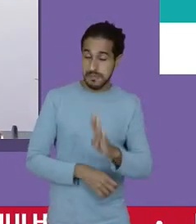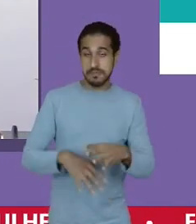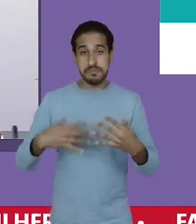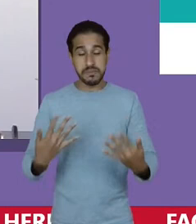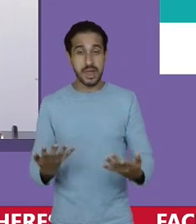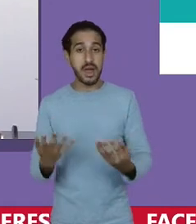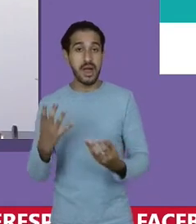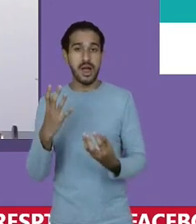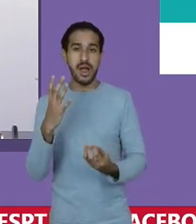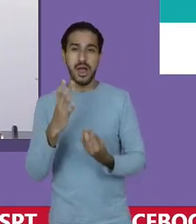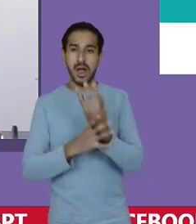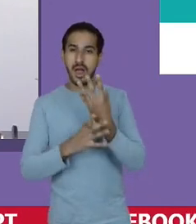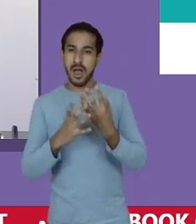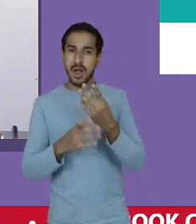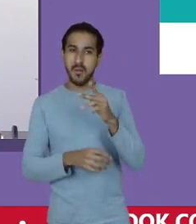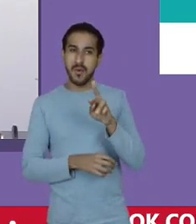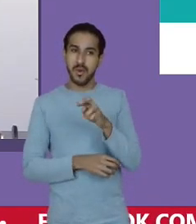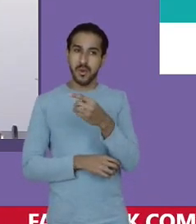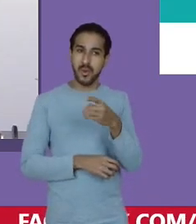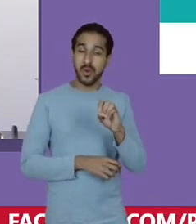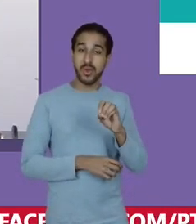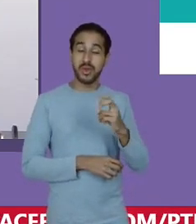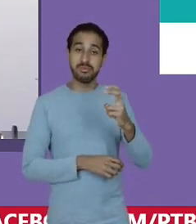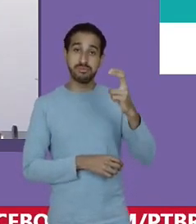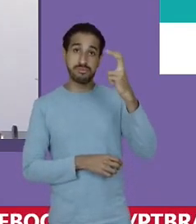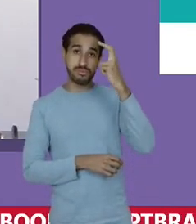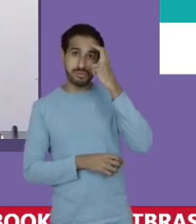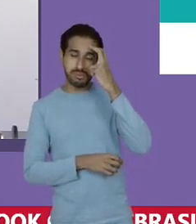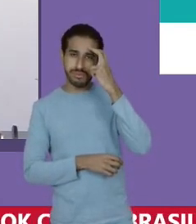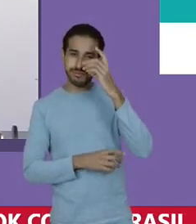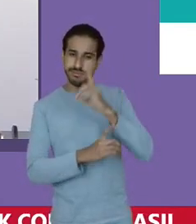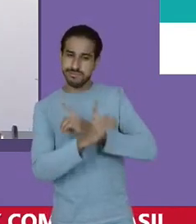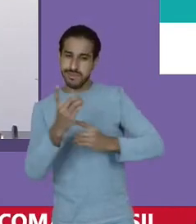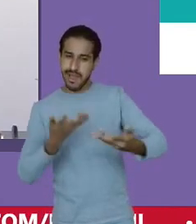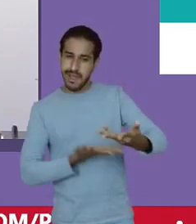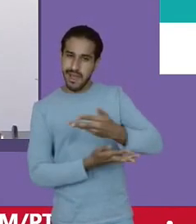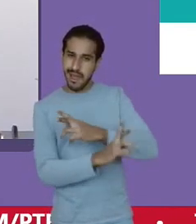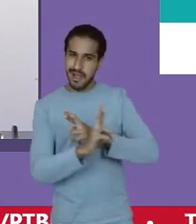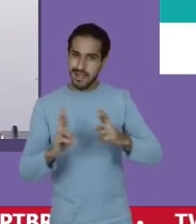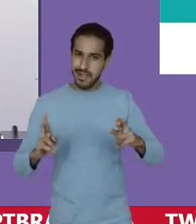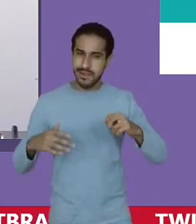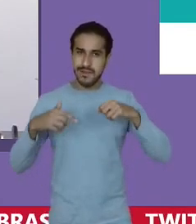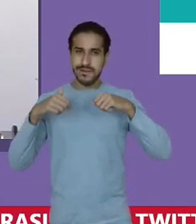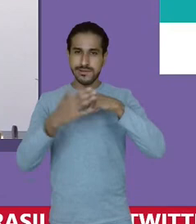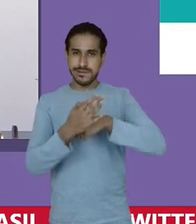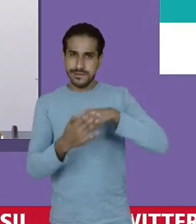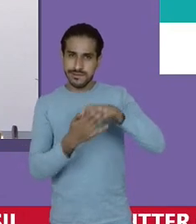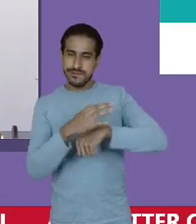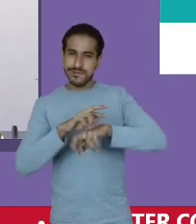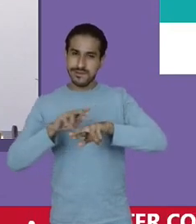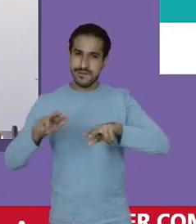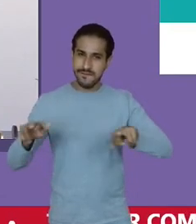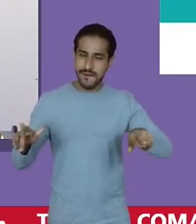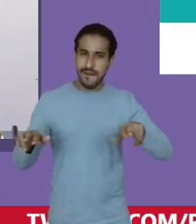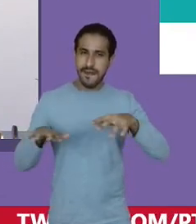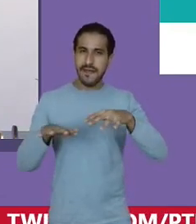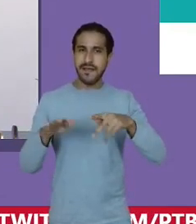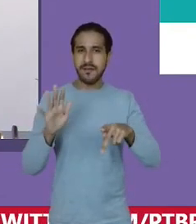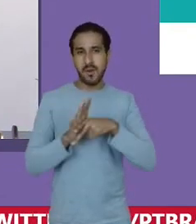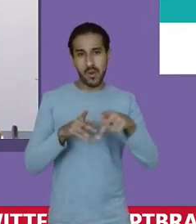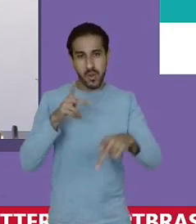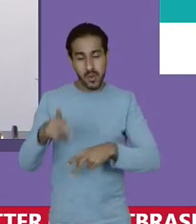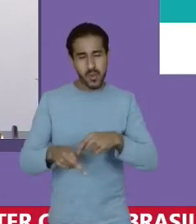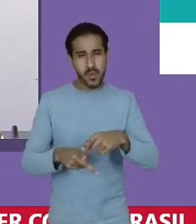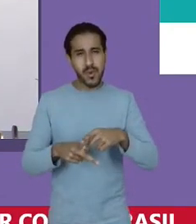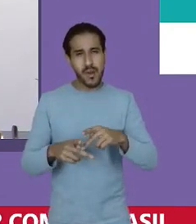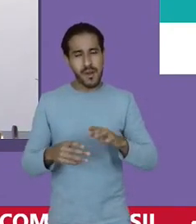Então, a produção de cultura que dialogue com essas manifestações diferentes da população